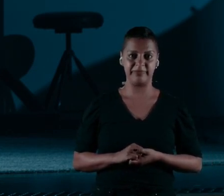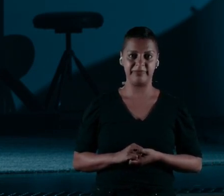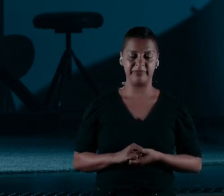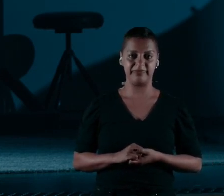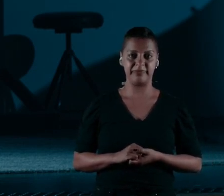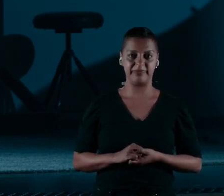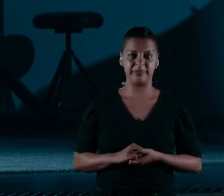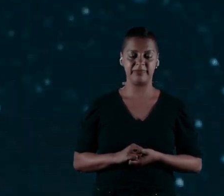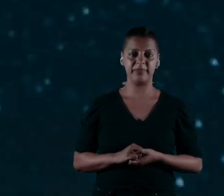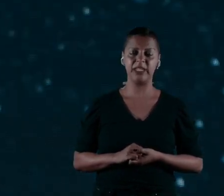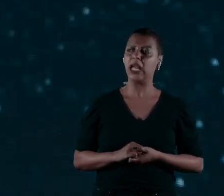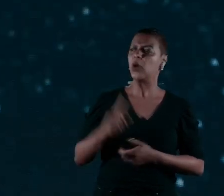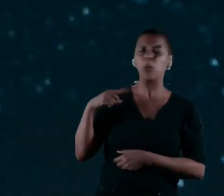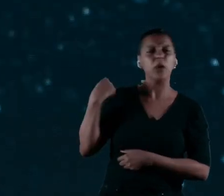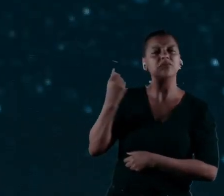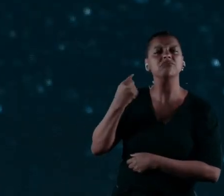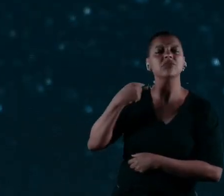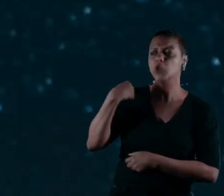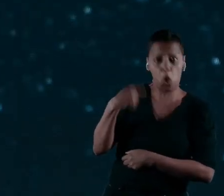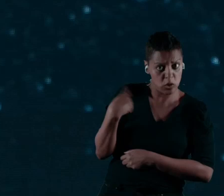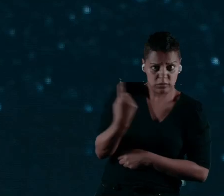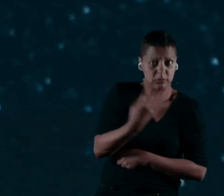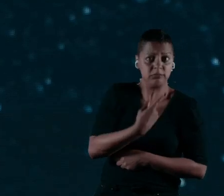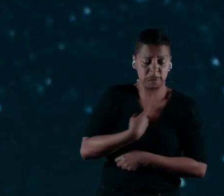Quando nós nos dedicamos